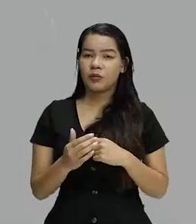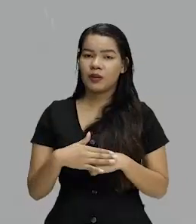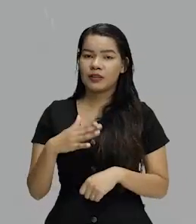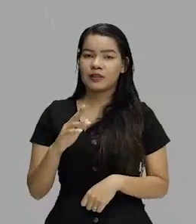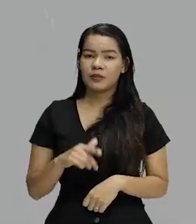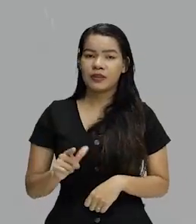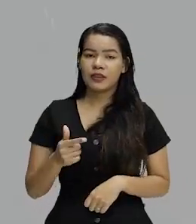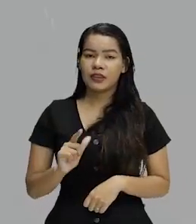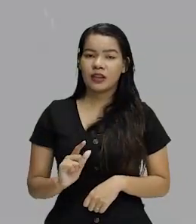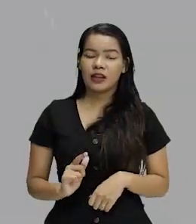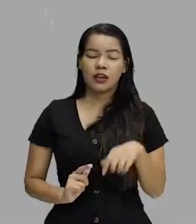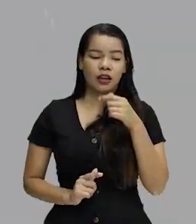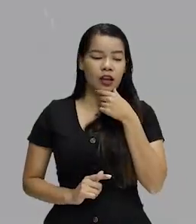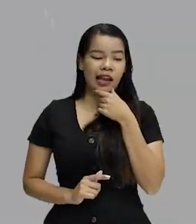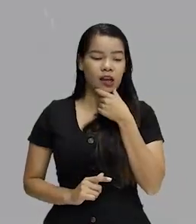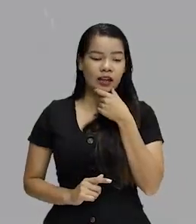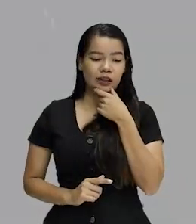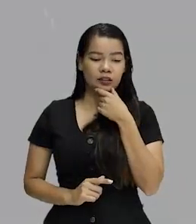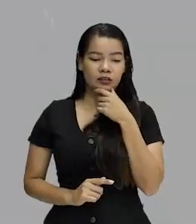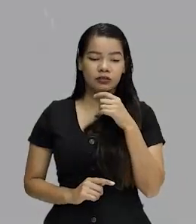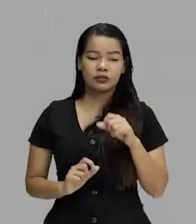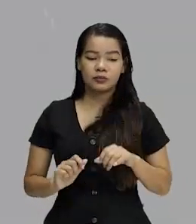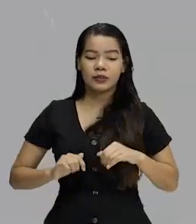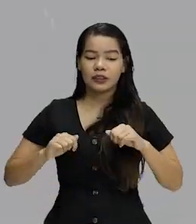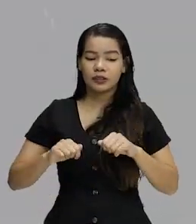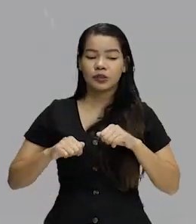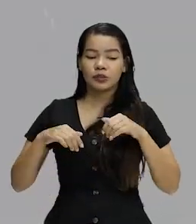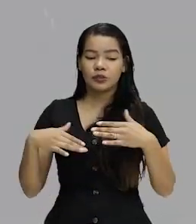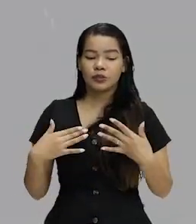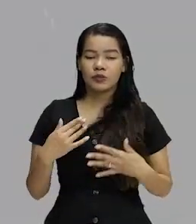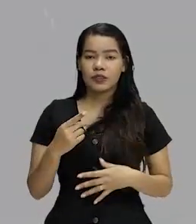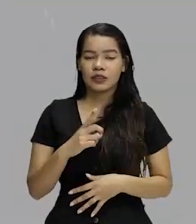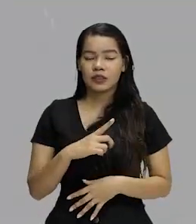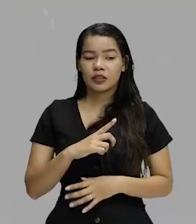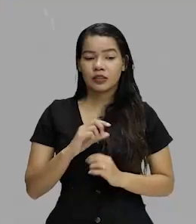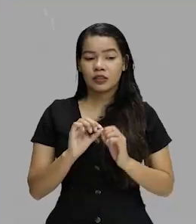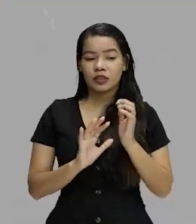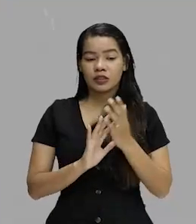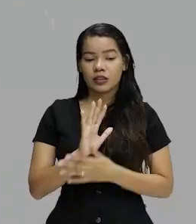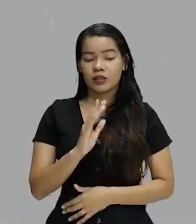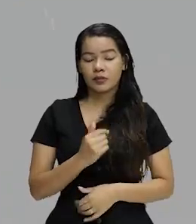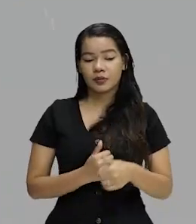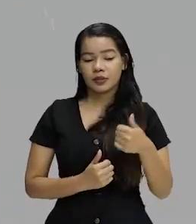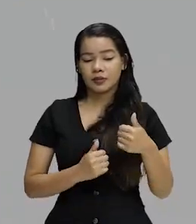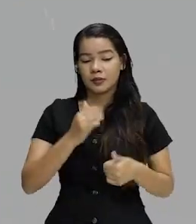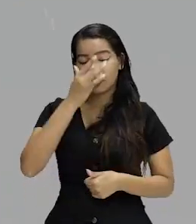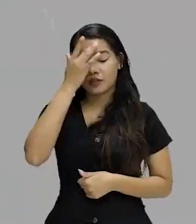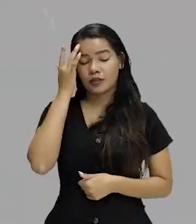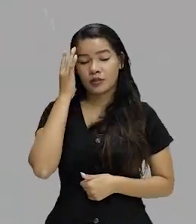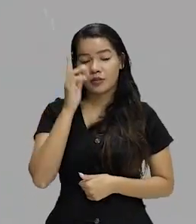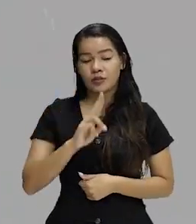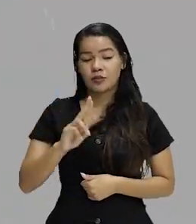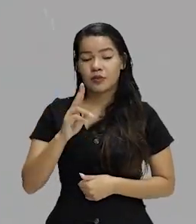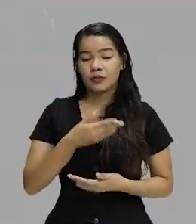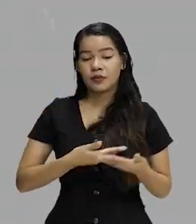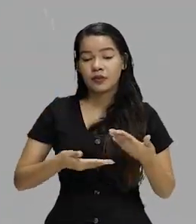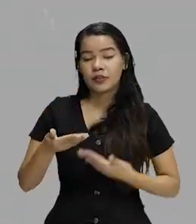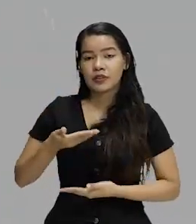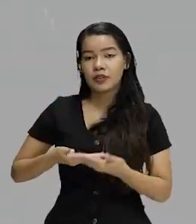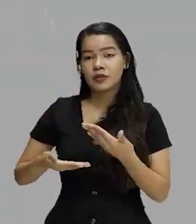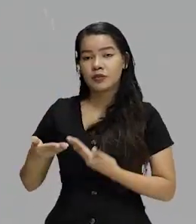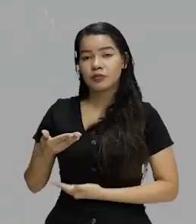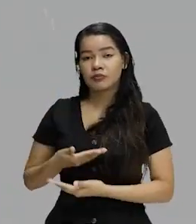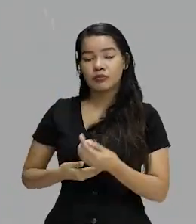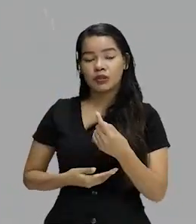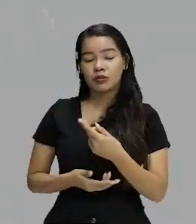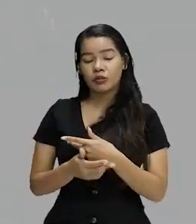inglês britânico, quando você tem essas construções na primeira pessoa. Utiliza-se ele para fazer uma oferta, né, oferecer alguma